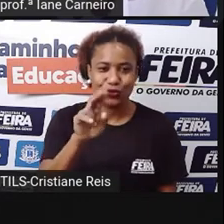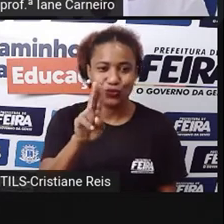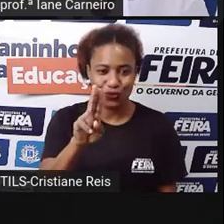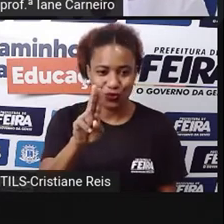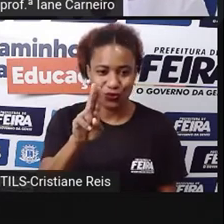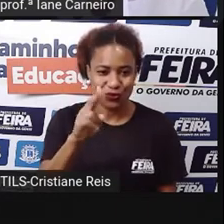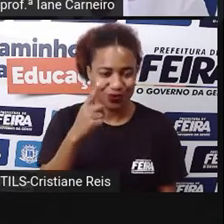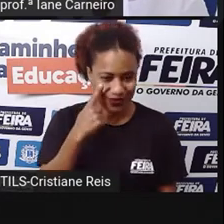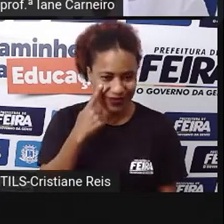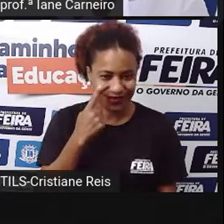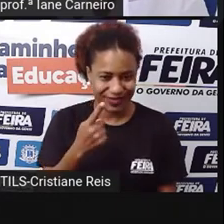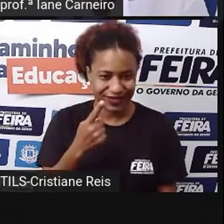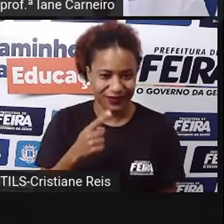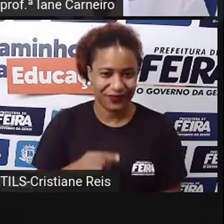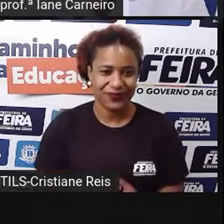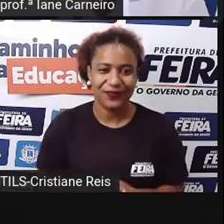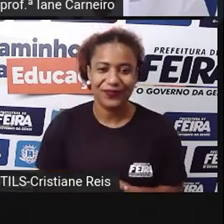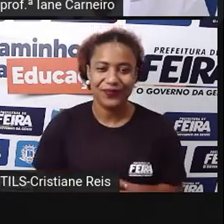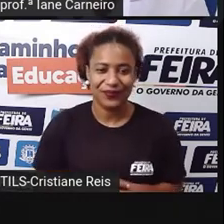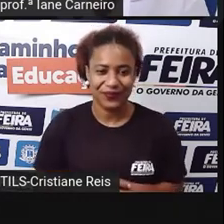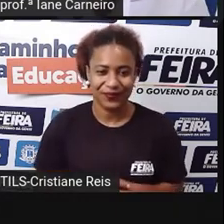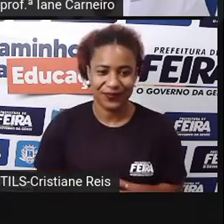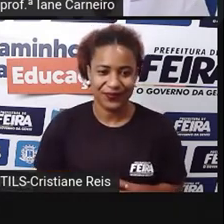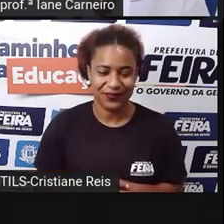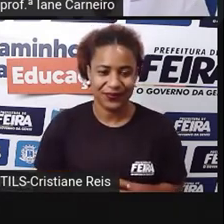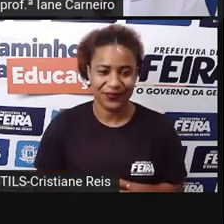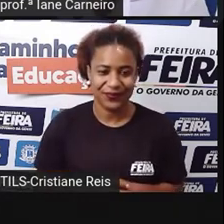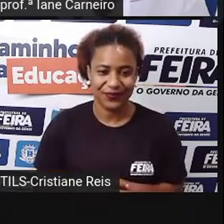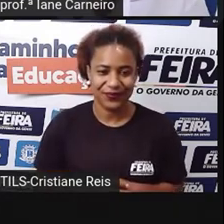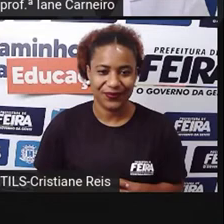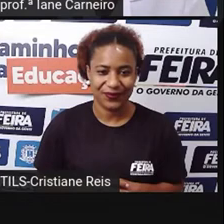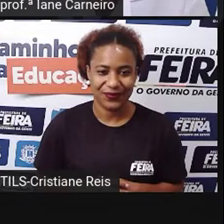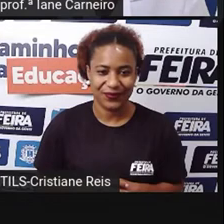Caju. Foi essa que você viu que formou?